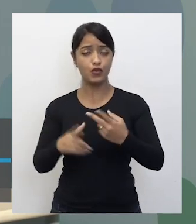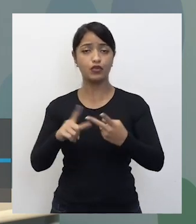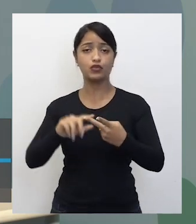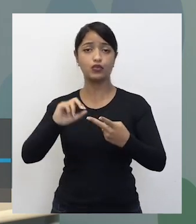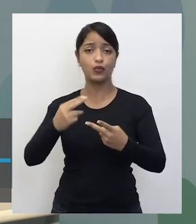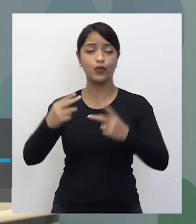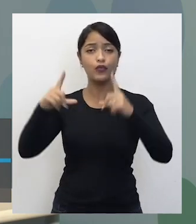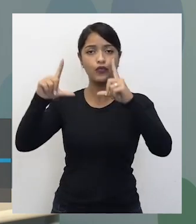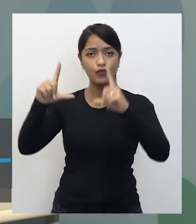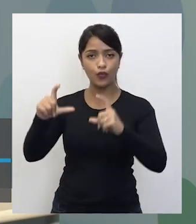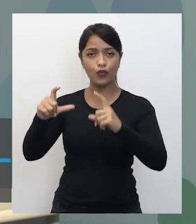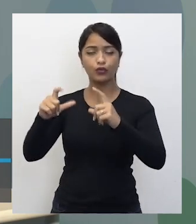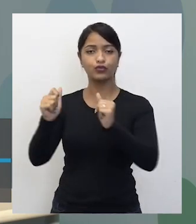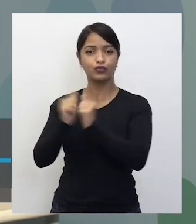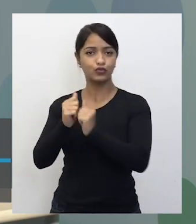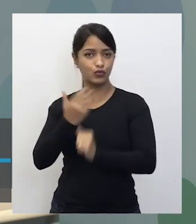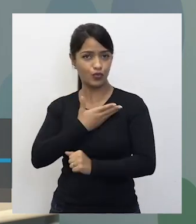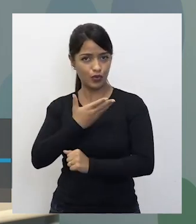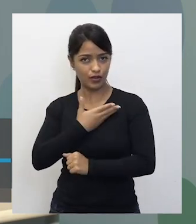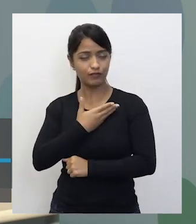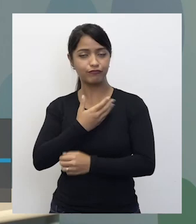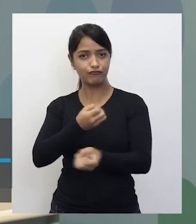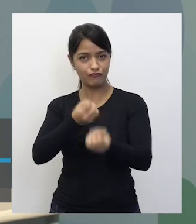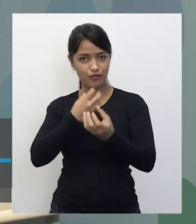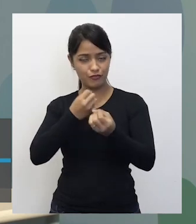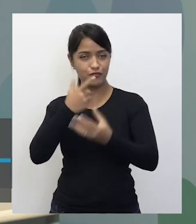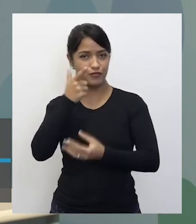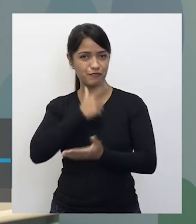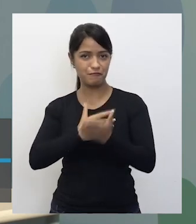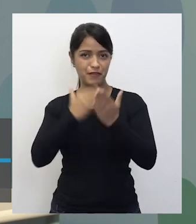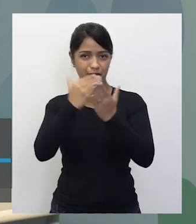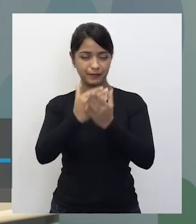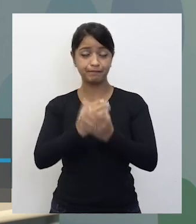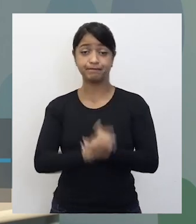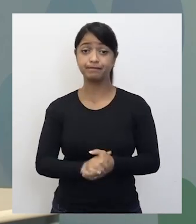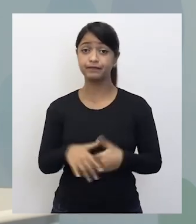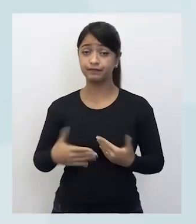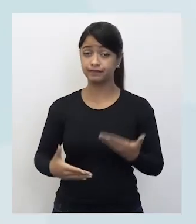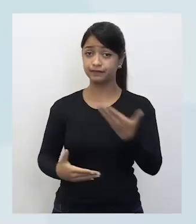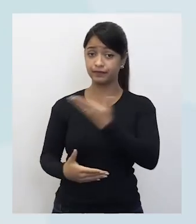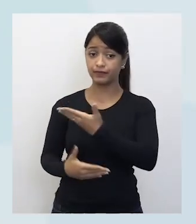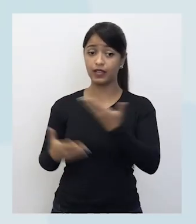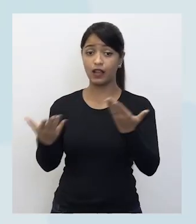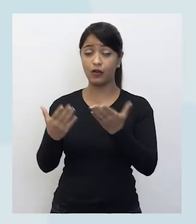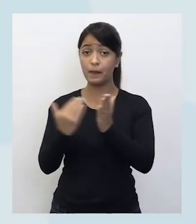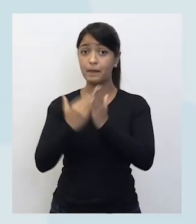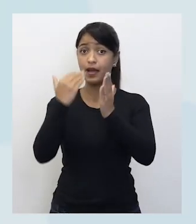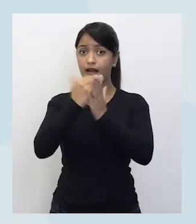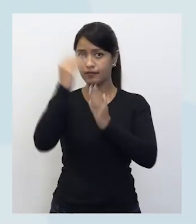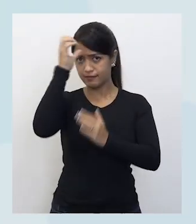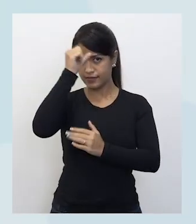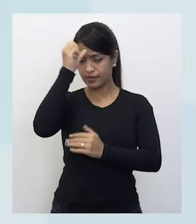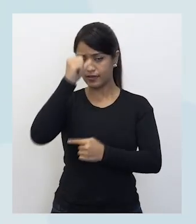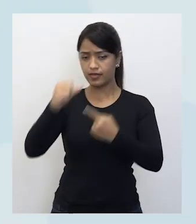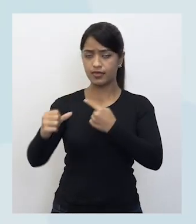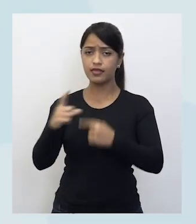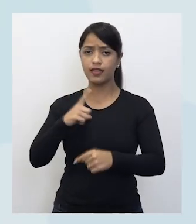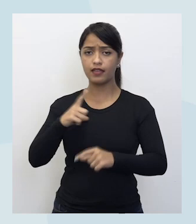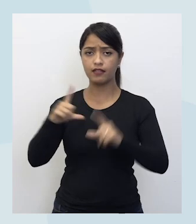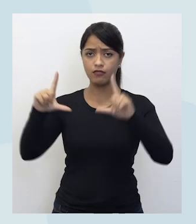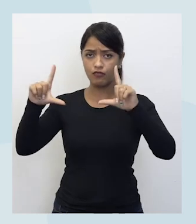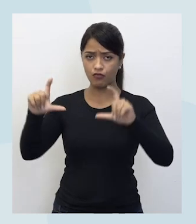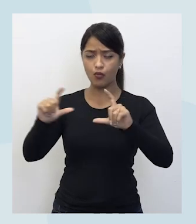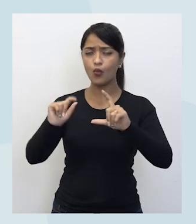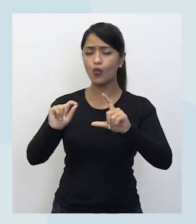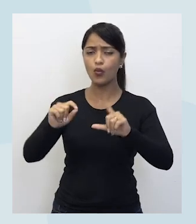compartilhando com o colega sobre essas informações. No Para Saber Mais, nós temos aí na tela de vocês um QR Code que vai